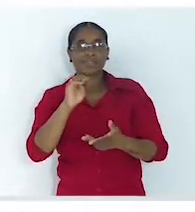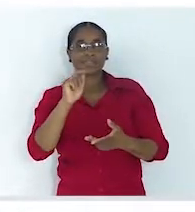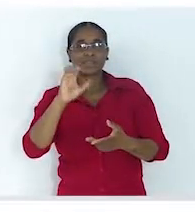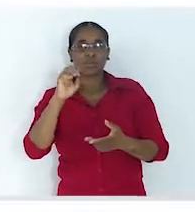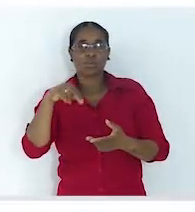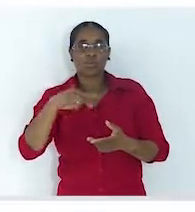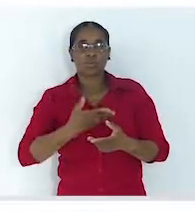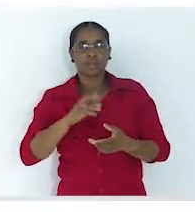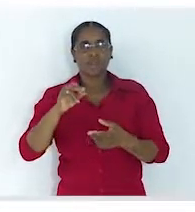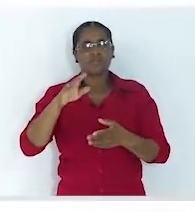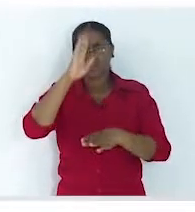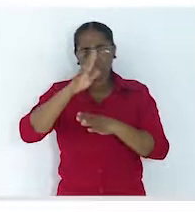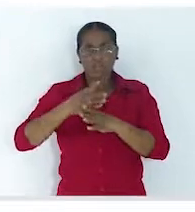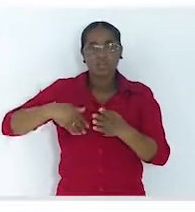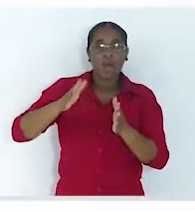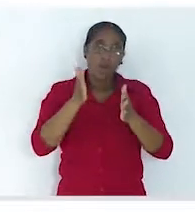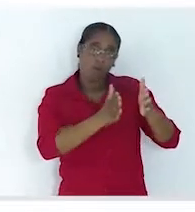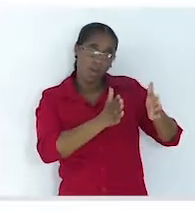ação-foco.